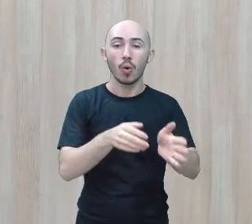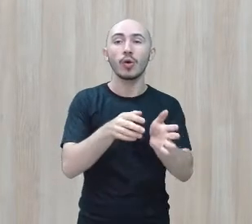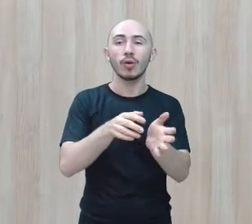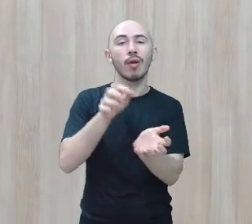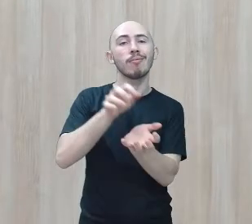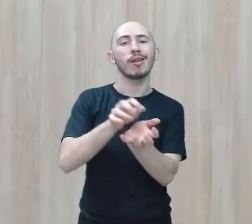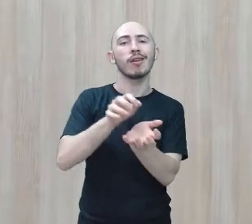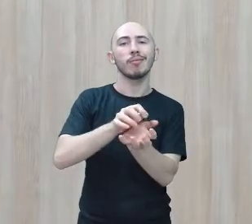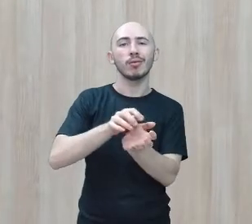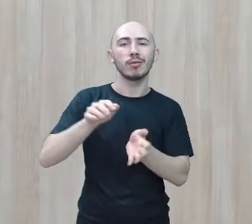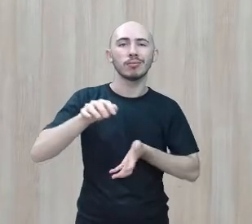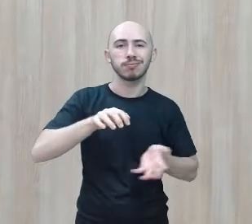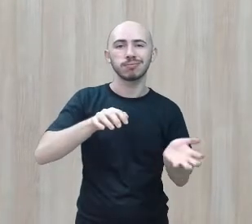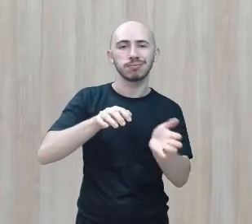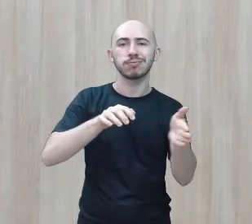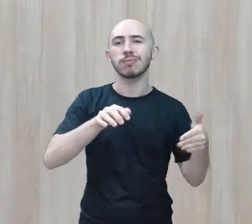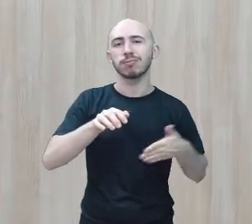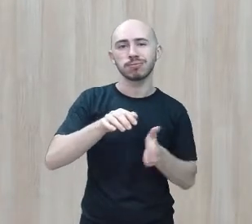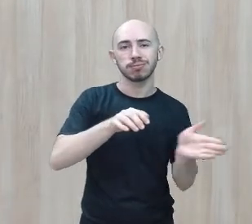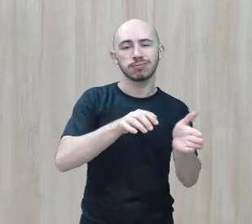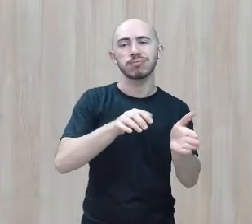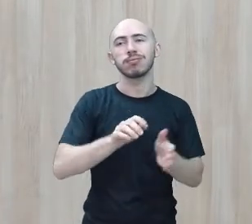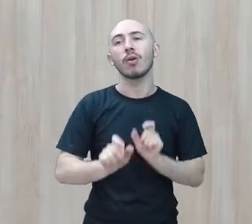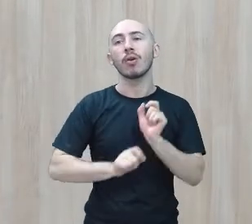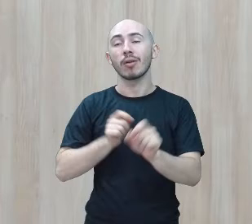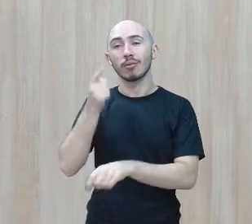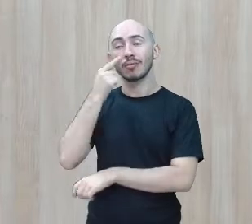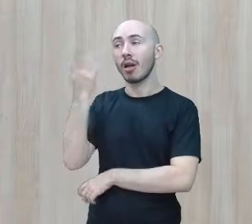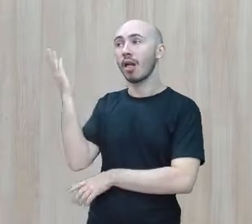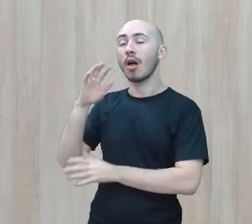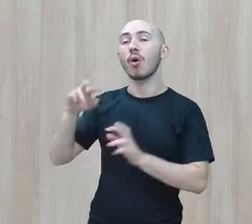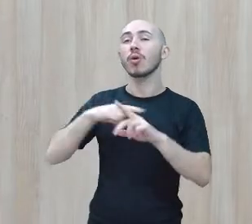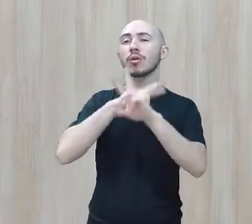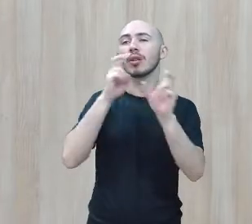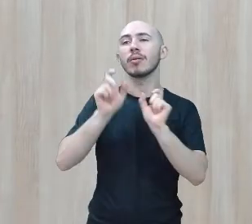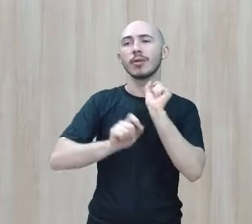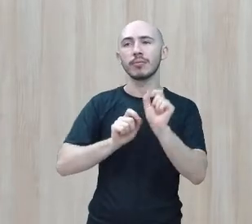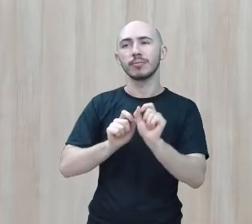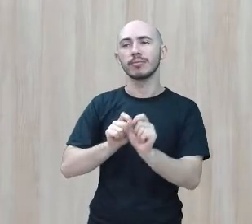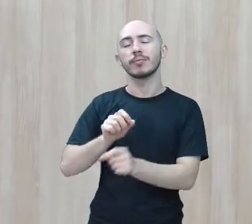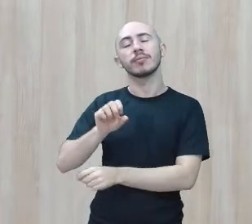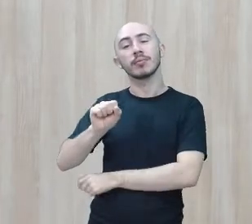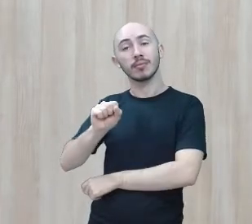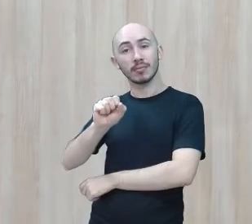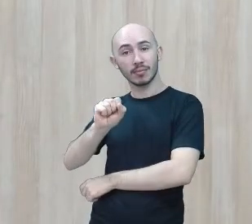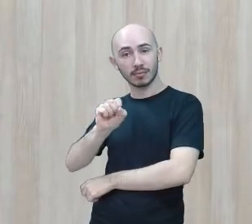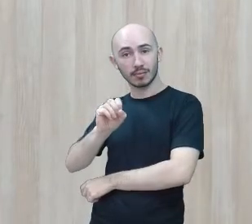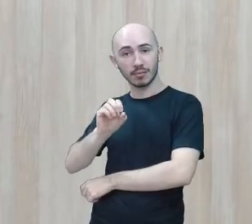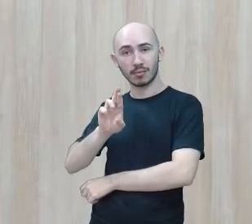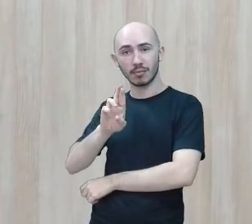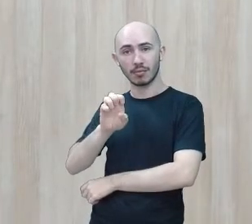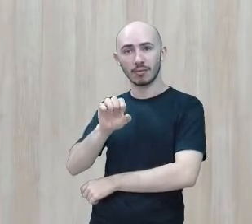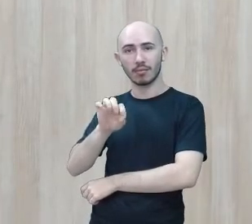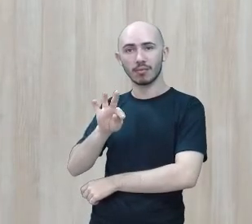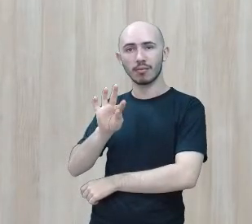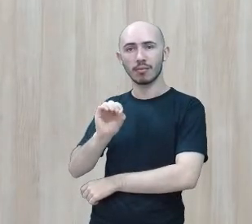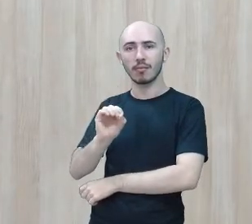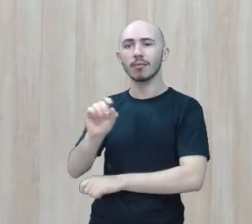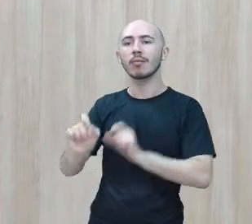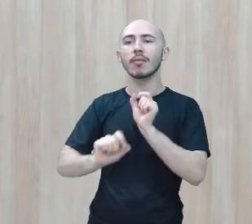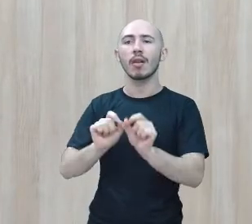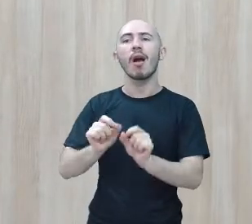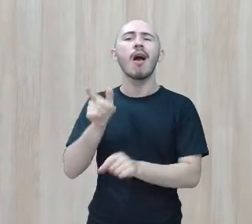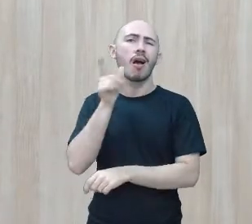ainda. Mas o que eu estou ainda querendo conversar sobre o assoreamento. Tá certo. Eu tenho água ainda,